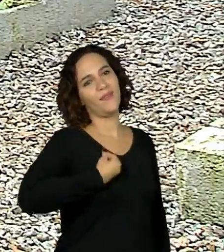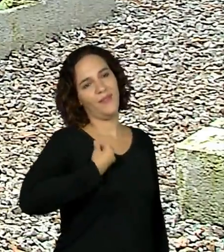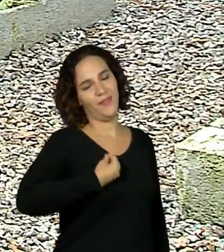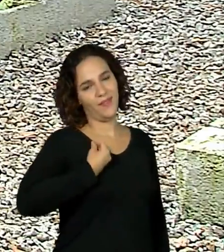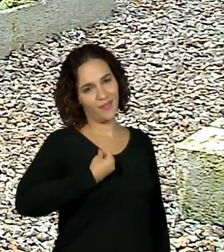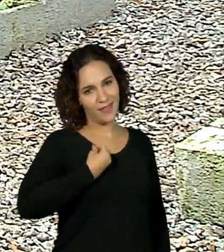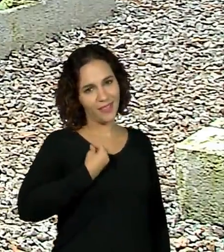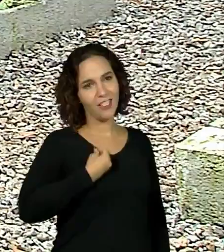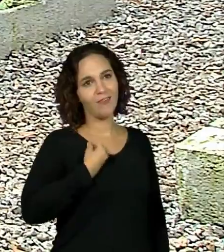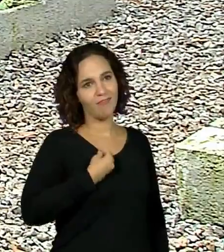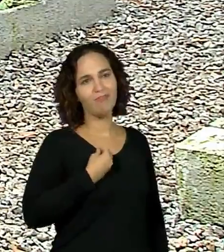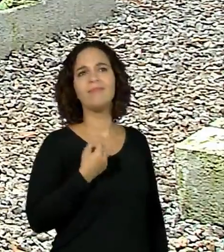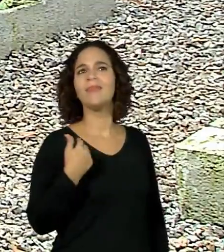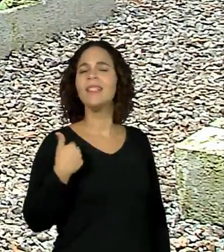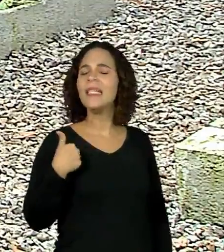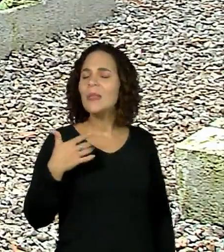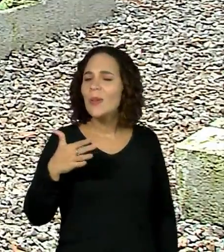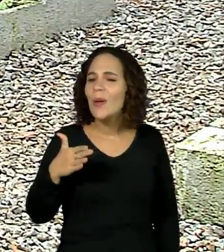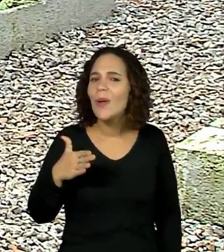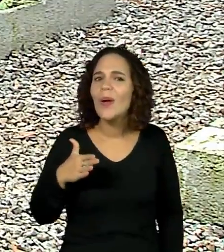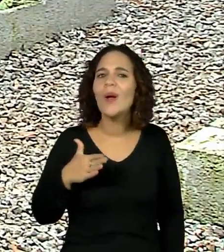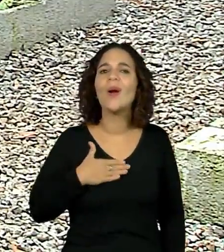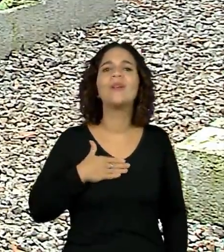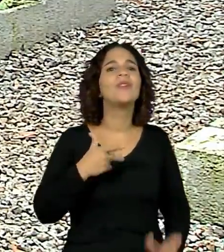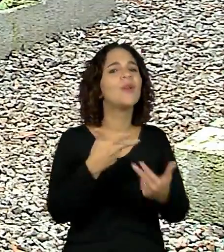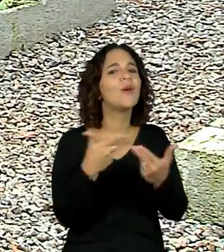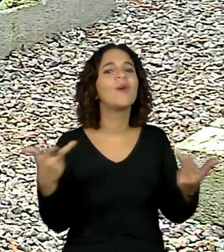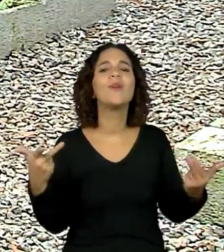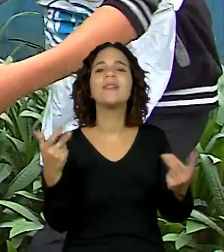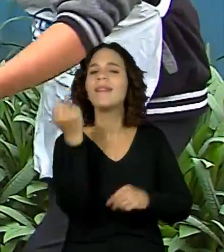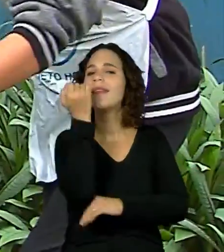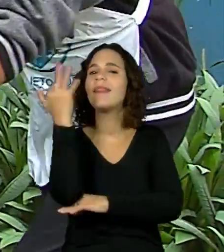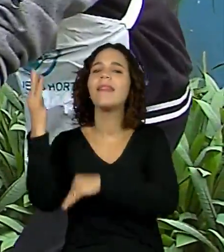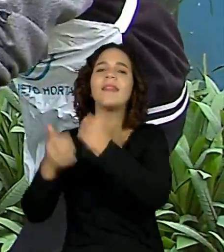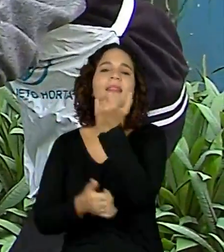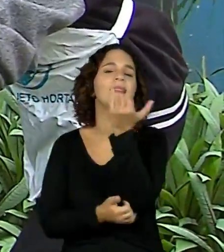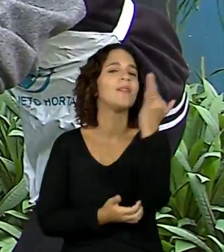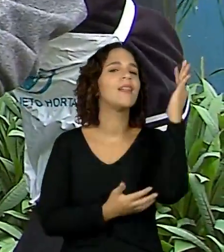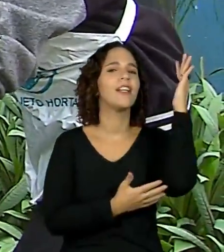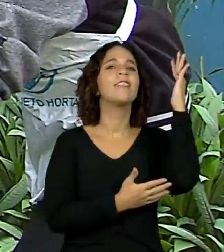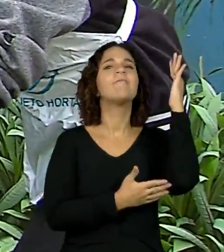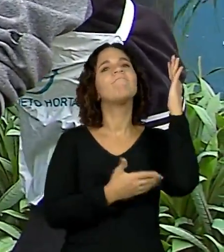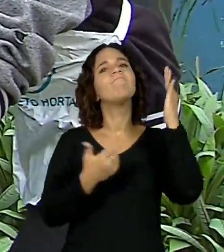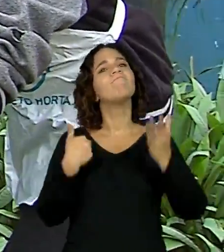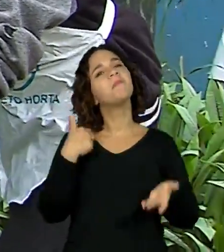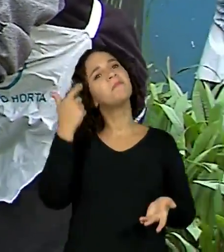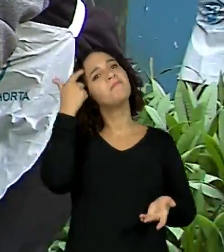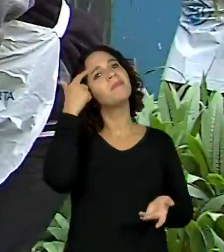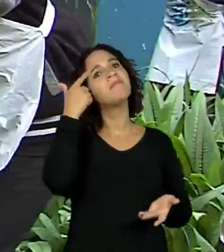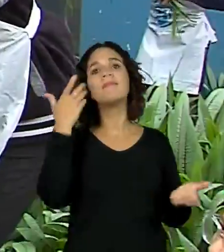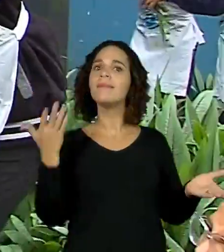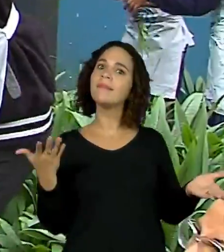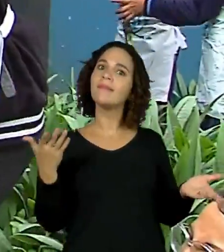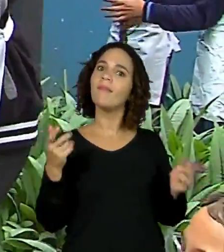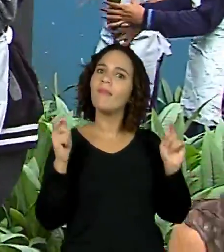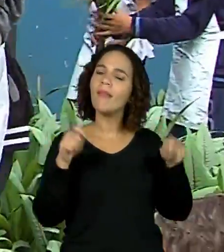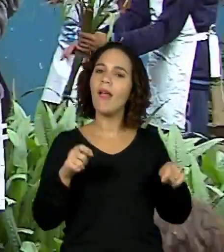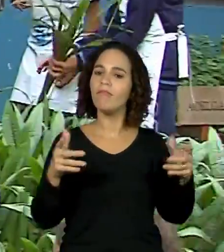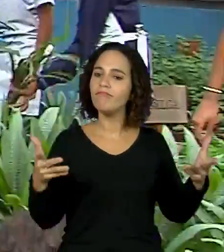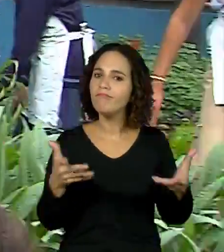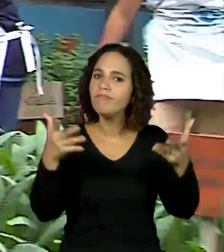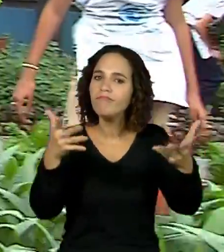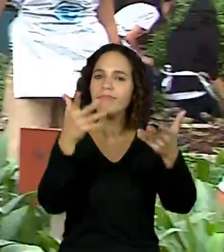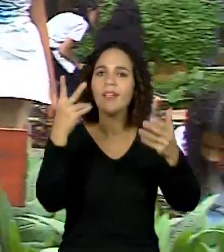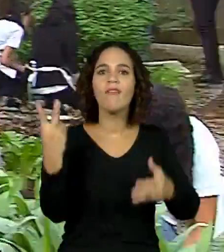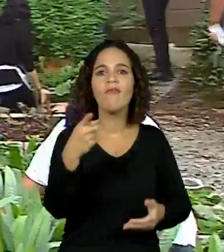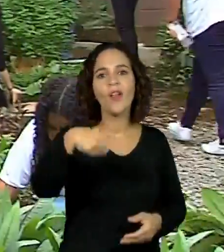Eu gosto muito de atividades voltadas para a natureza. E aí eu pensei, por que não trazer esses valores para